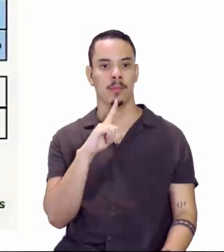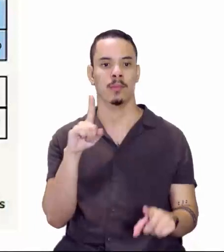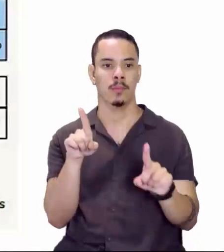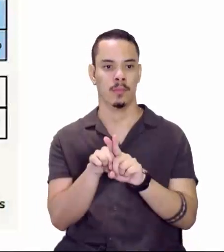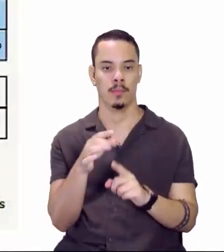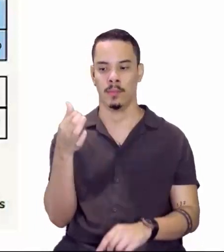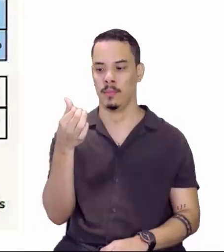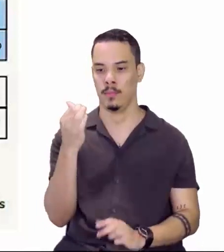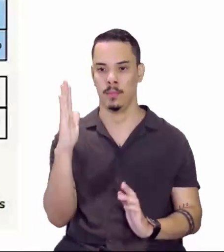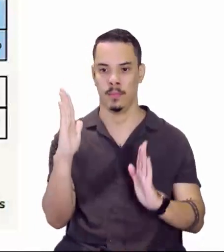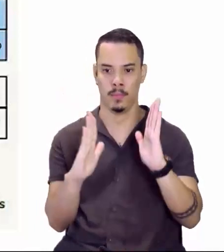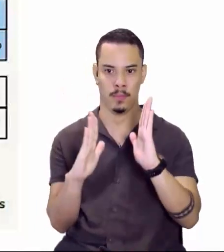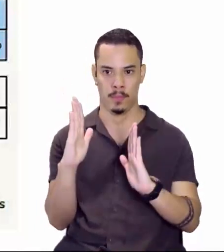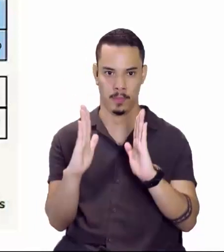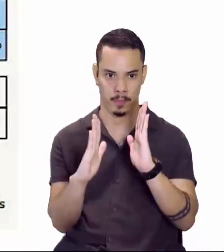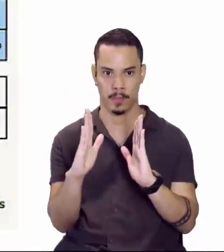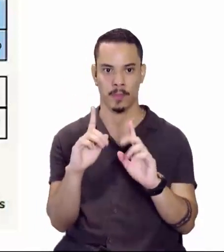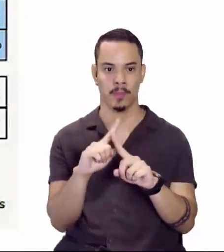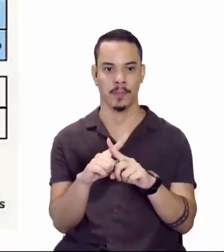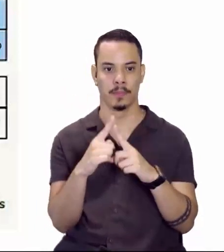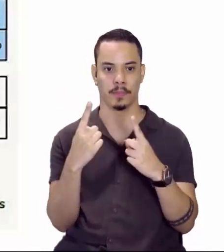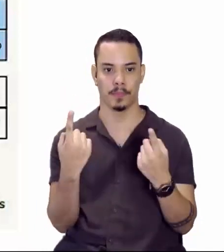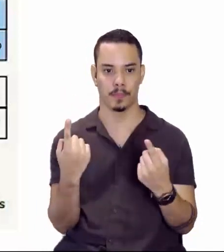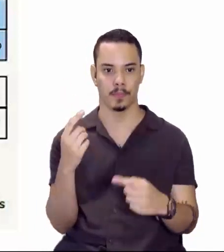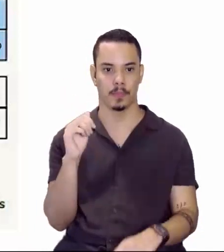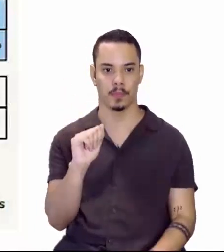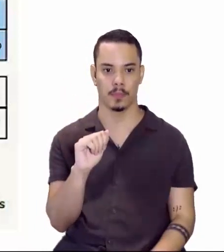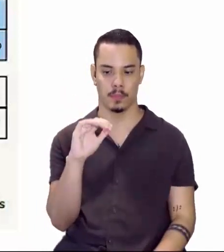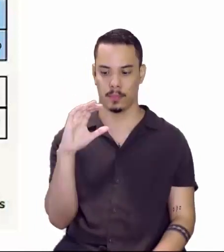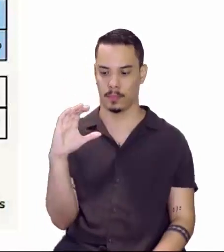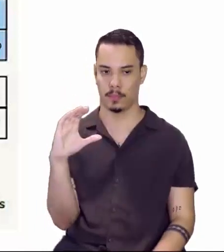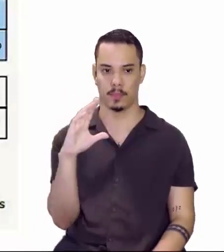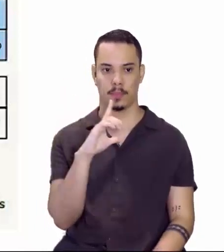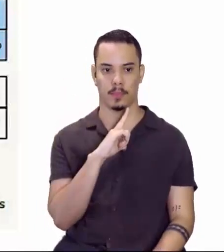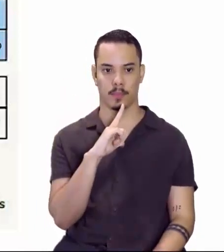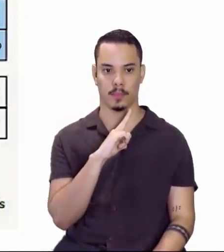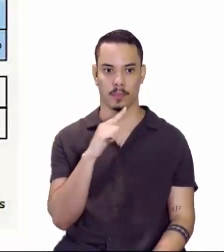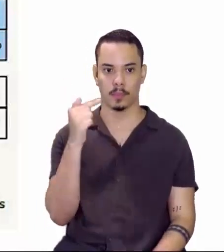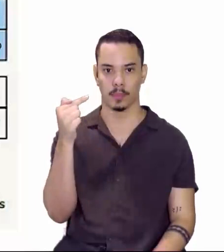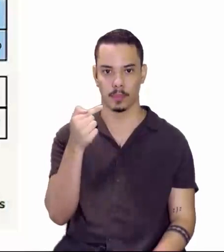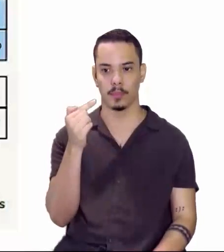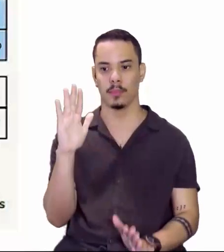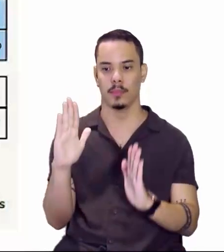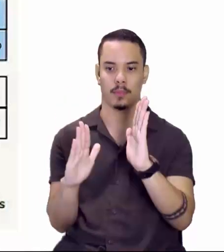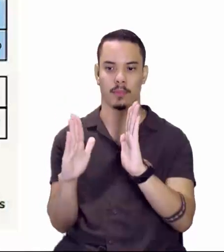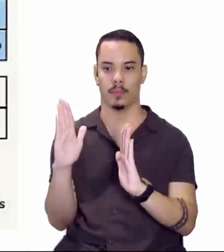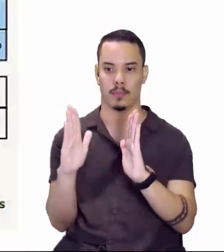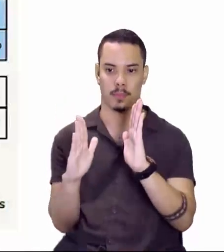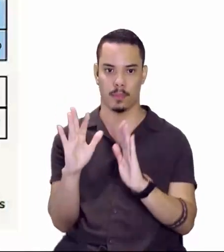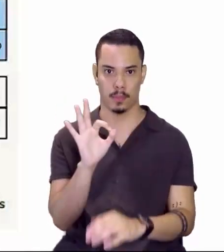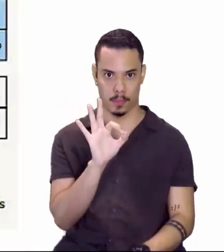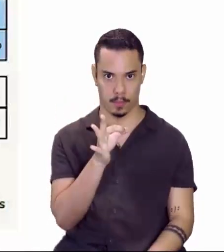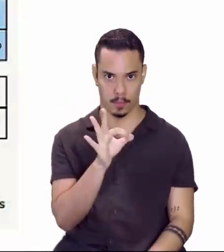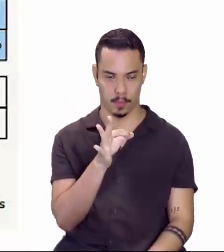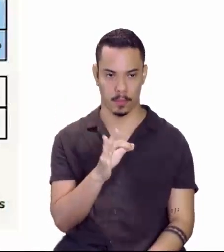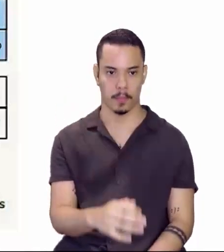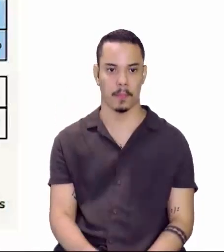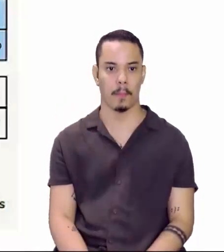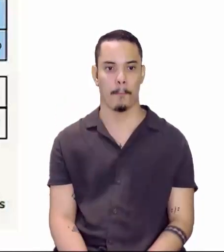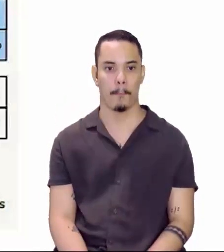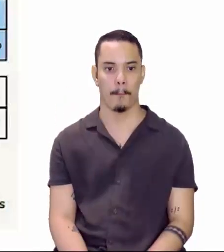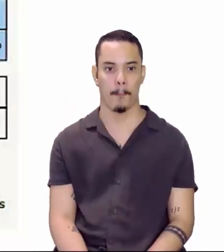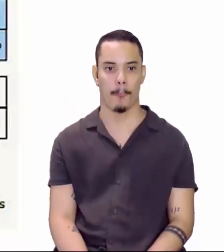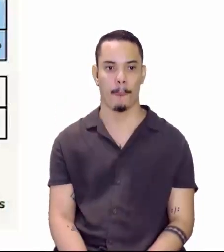sexto período. Já os actinídeos estão no sétimo período, tá bom? Quanto